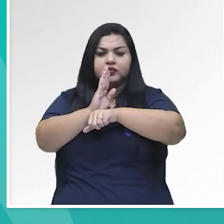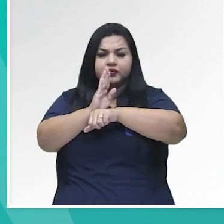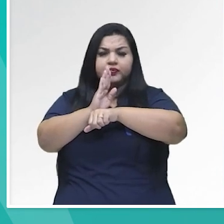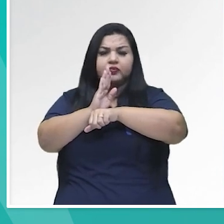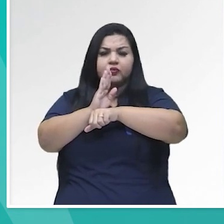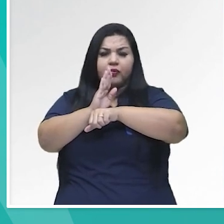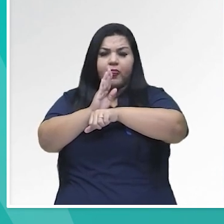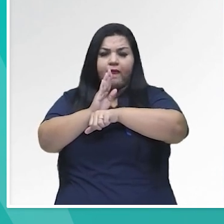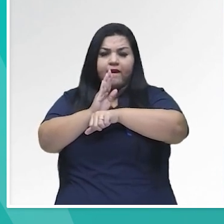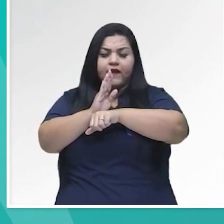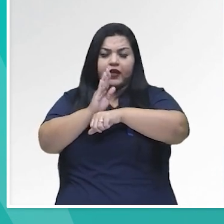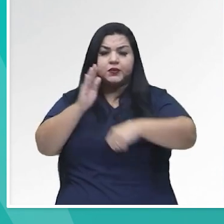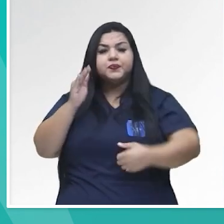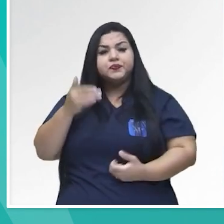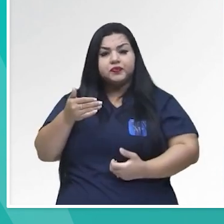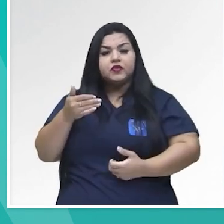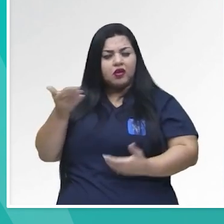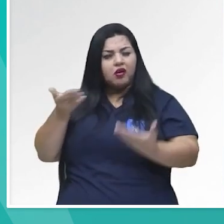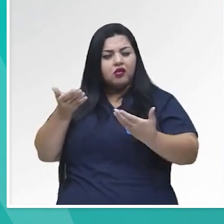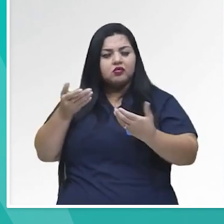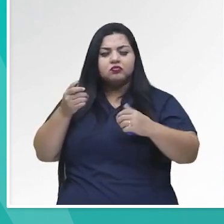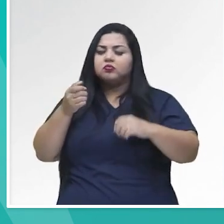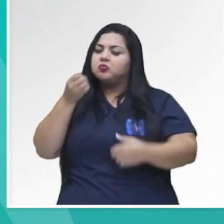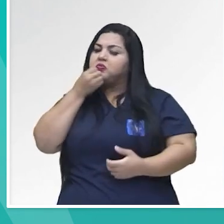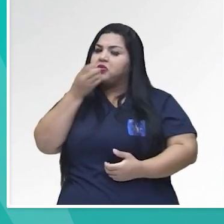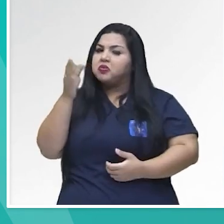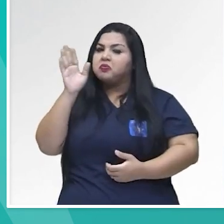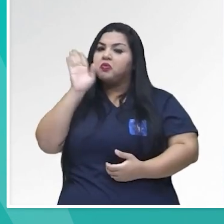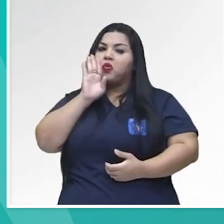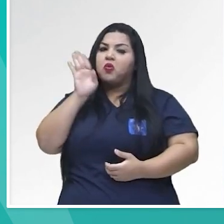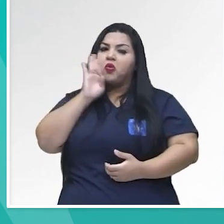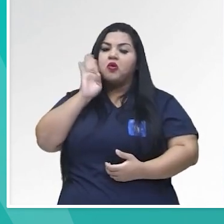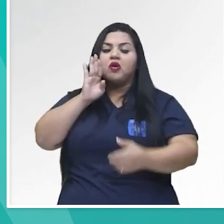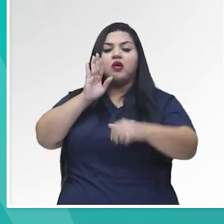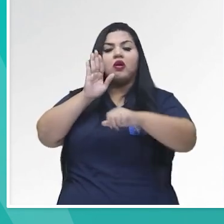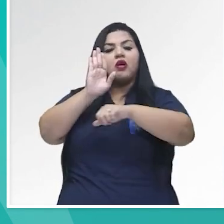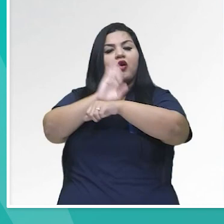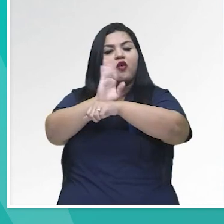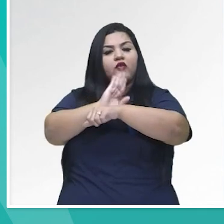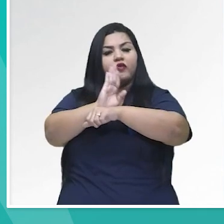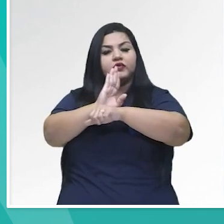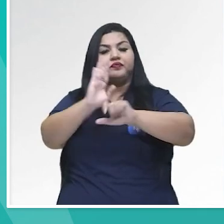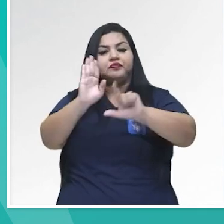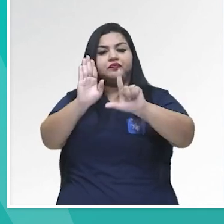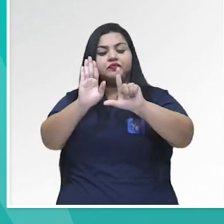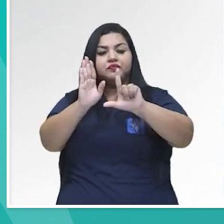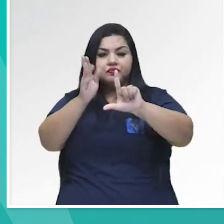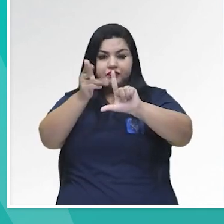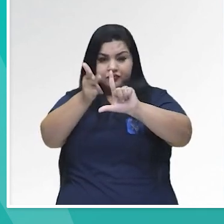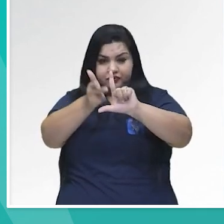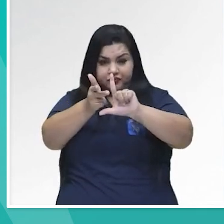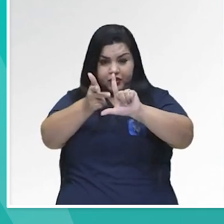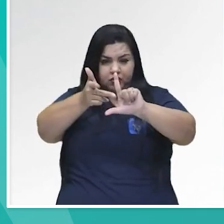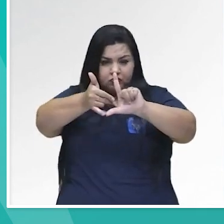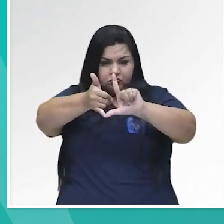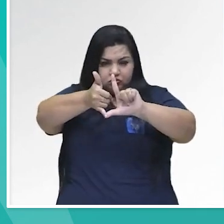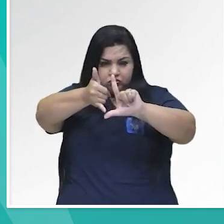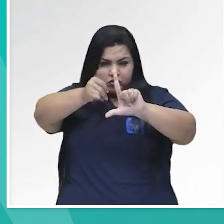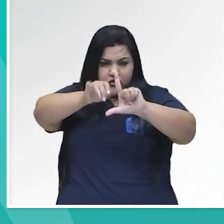com seu celular o QR Code, muito bom por sinal, como que Albert Einstein pega uma ideia